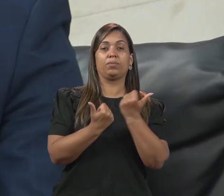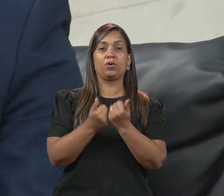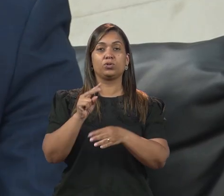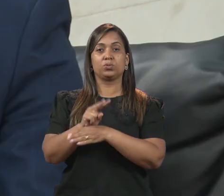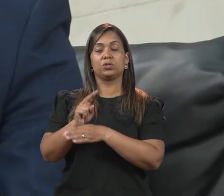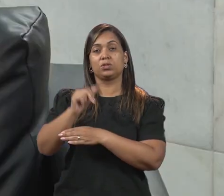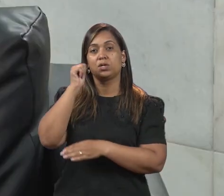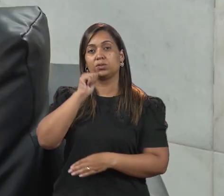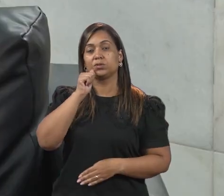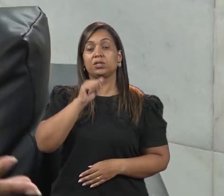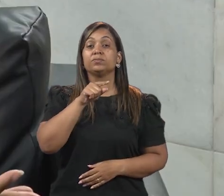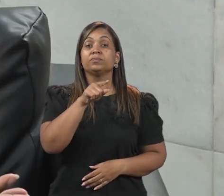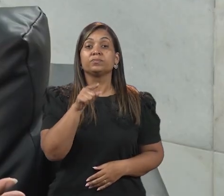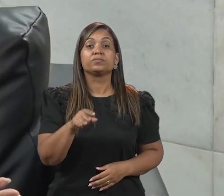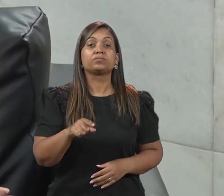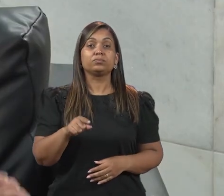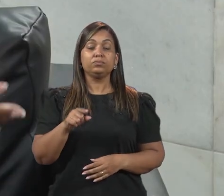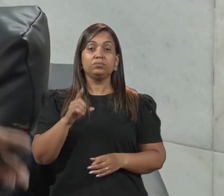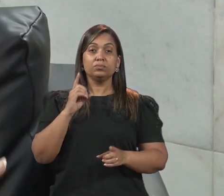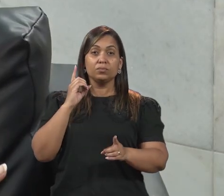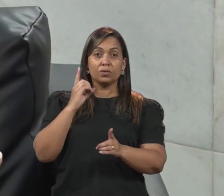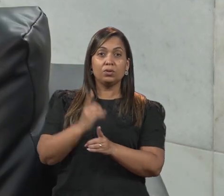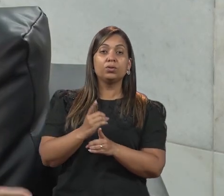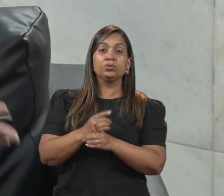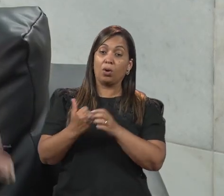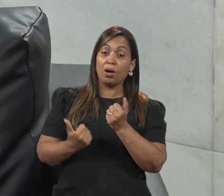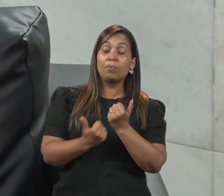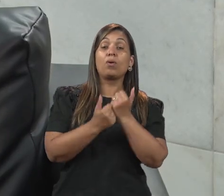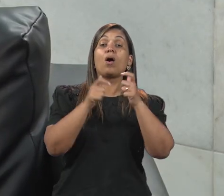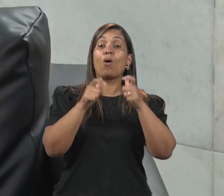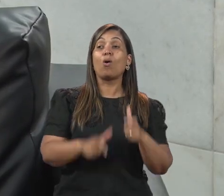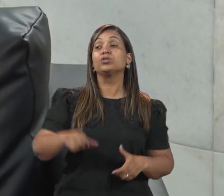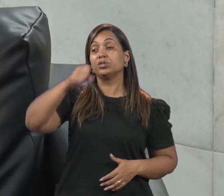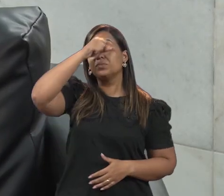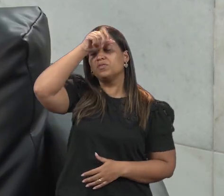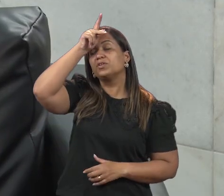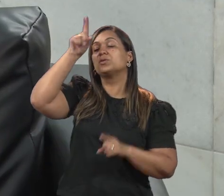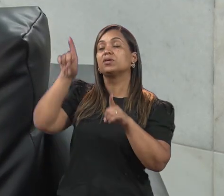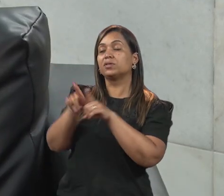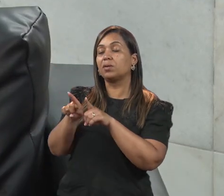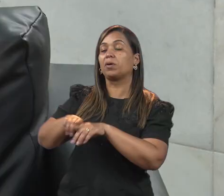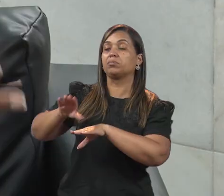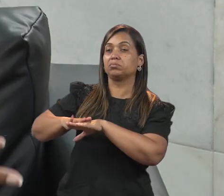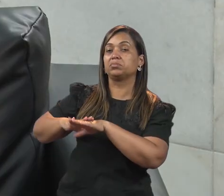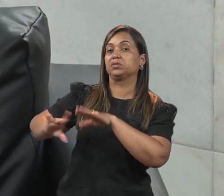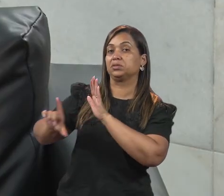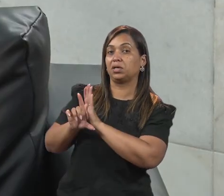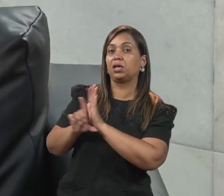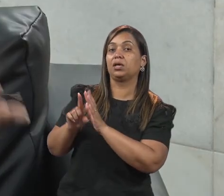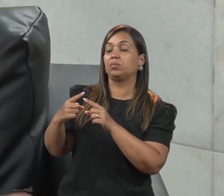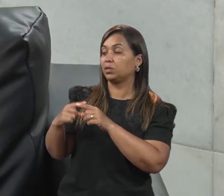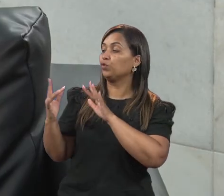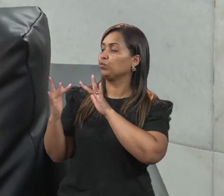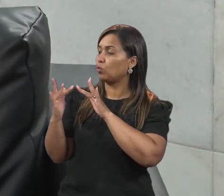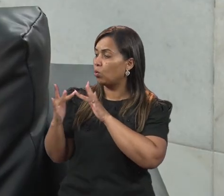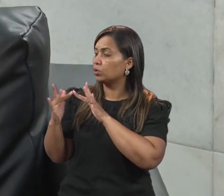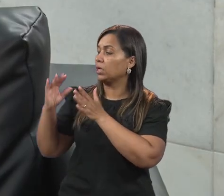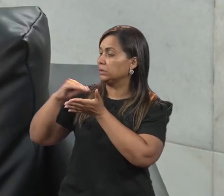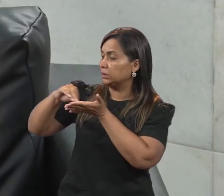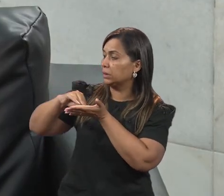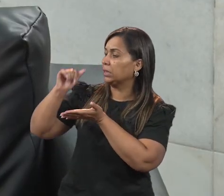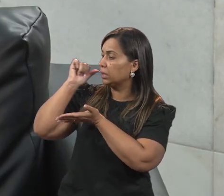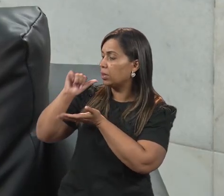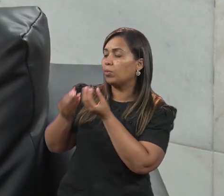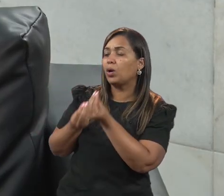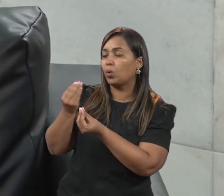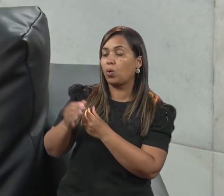às mulheres. E o senhor encontrou apoio também no Executivo para a execução dessa lei, né, vereador? Parece que teve um bom contato ali com a Secretaria da